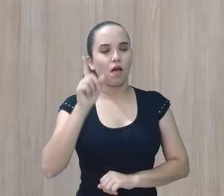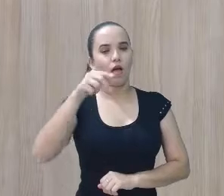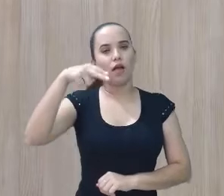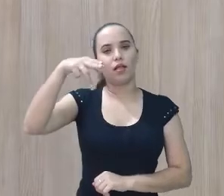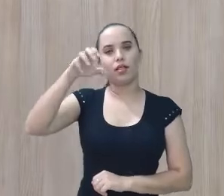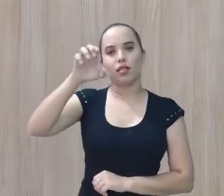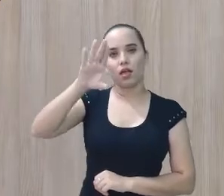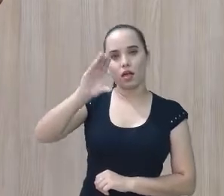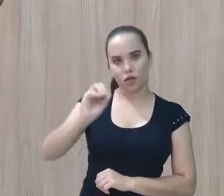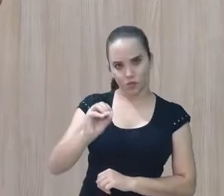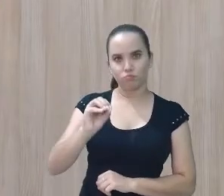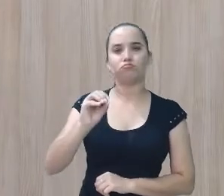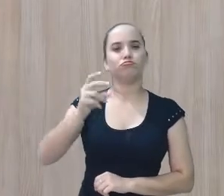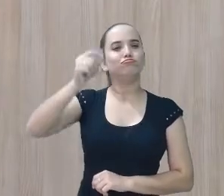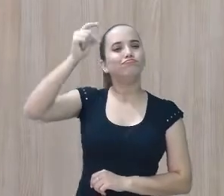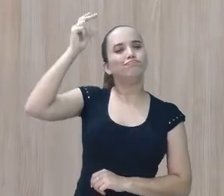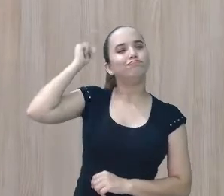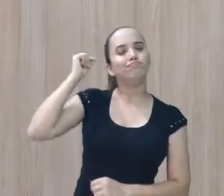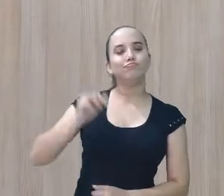ok?